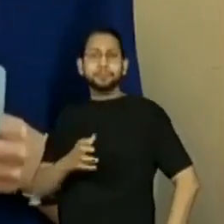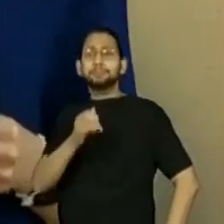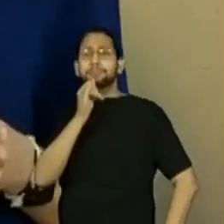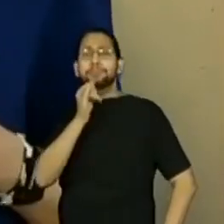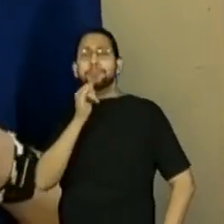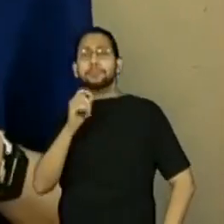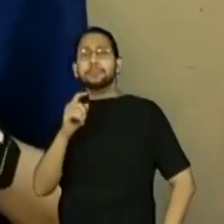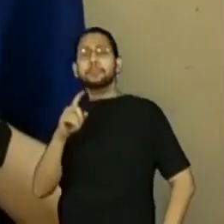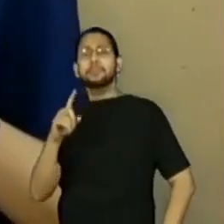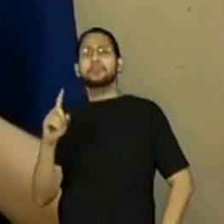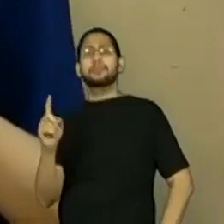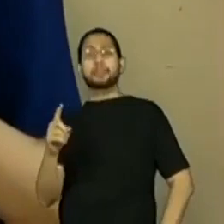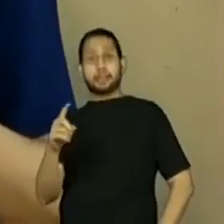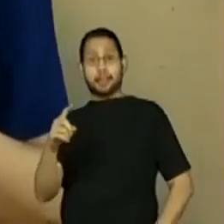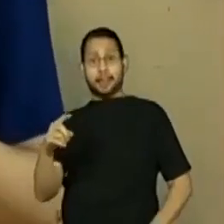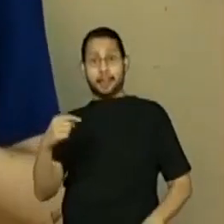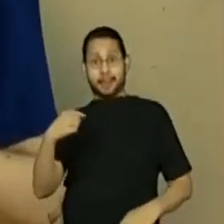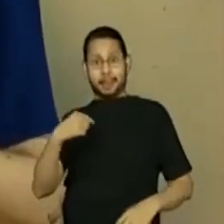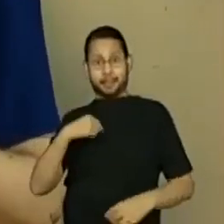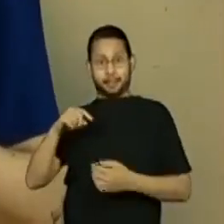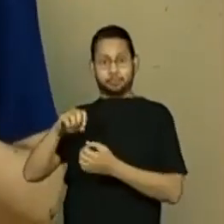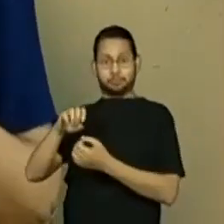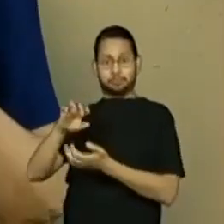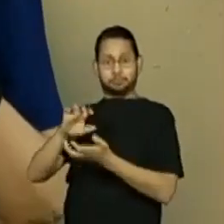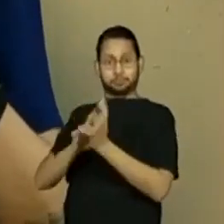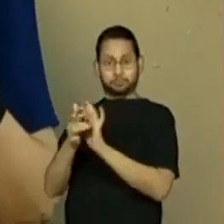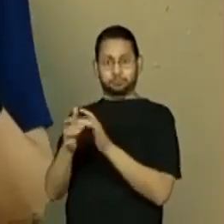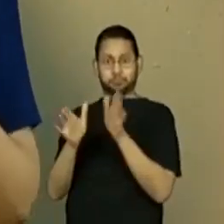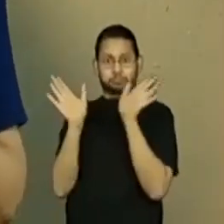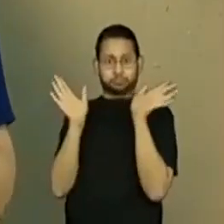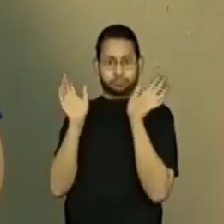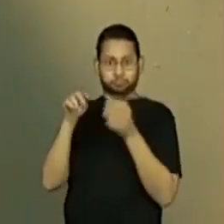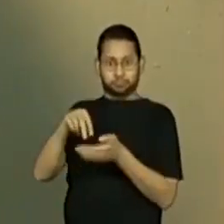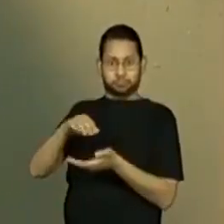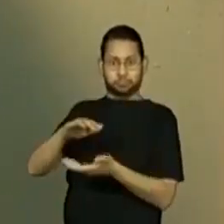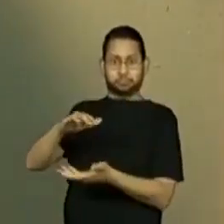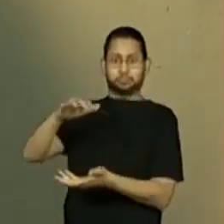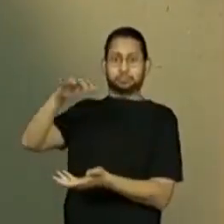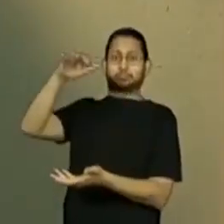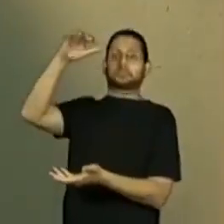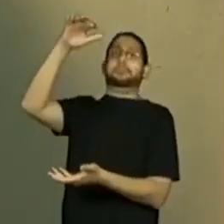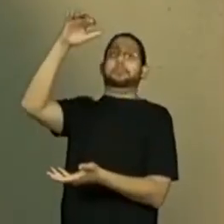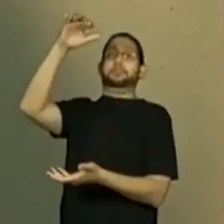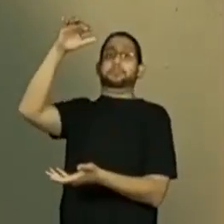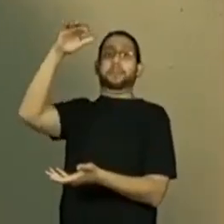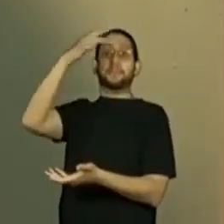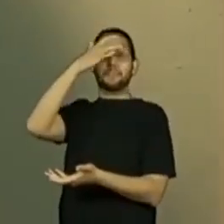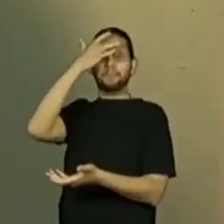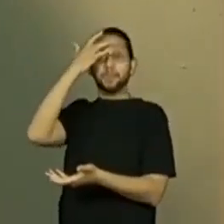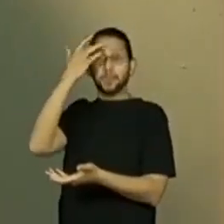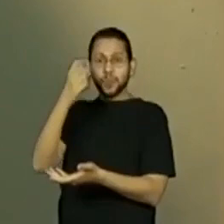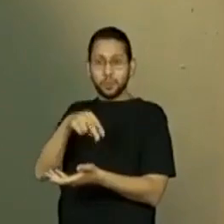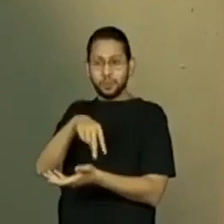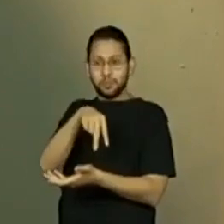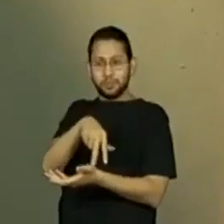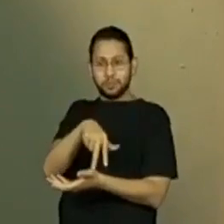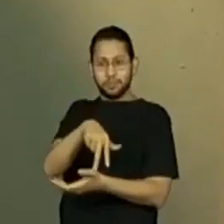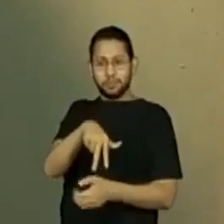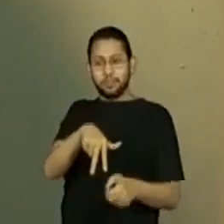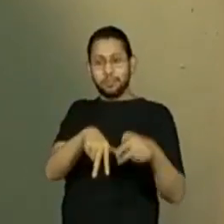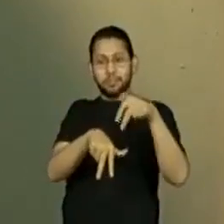quantas de nós empilhadas, né, uma em cima da outra, seriam necessárias